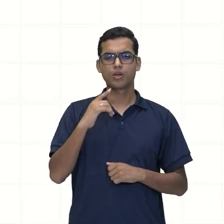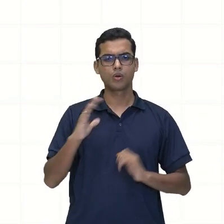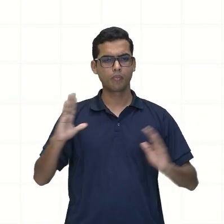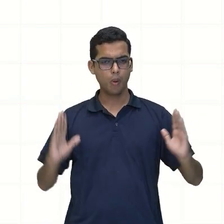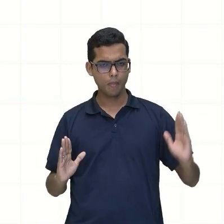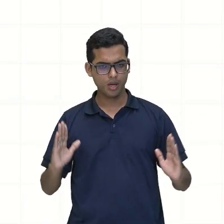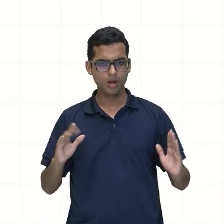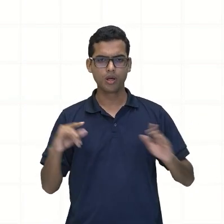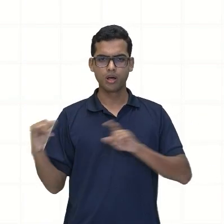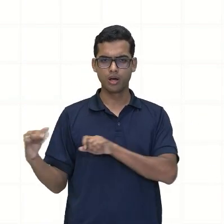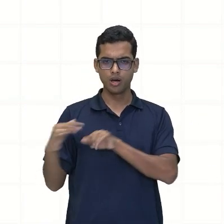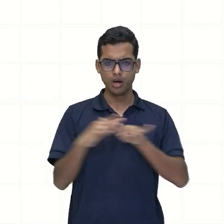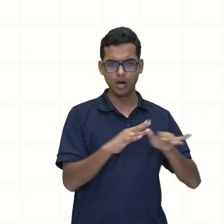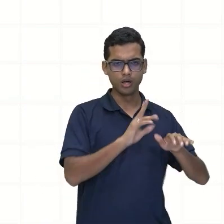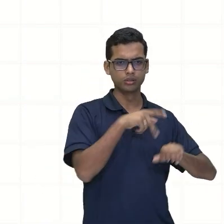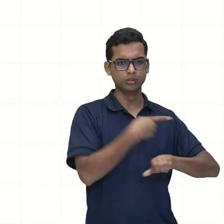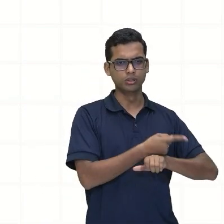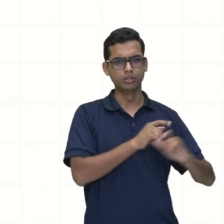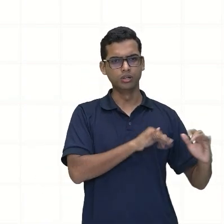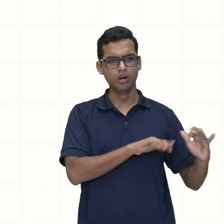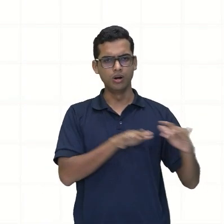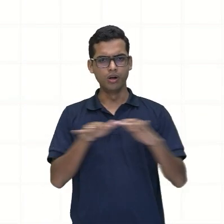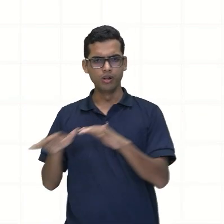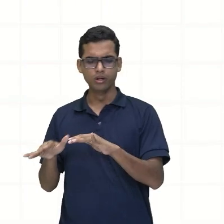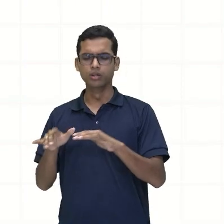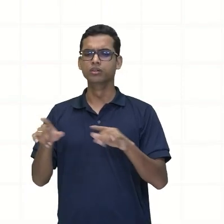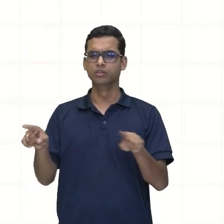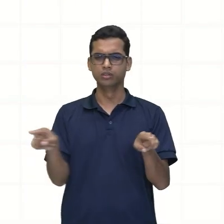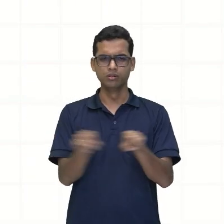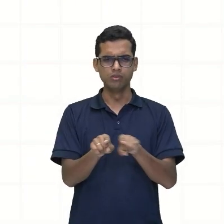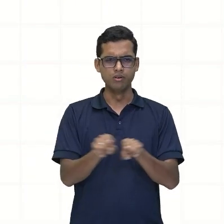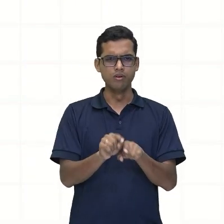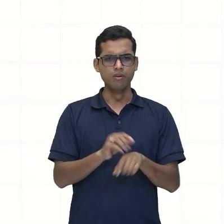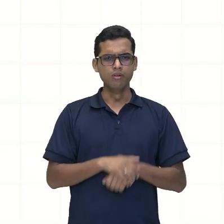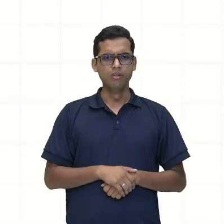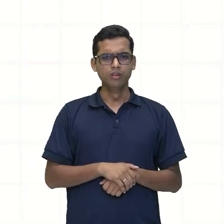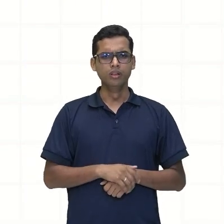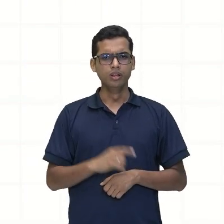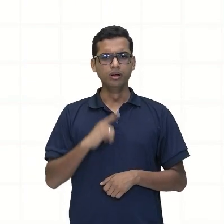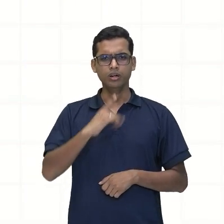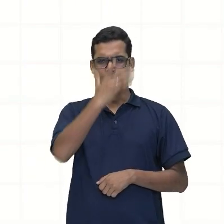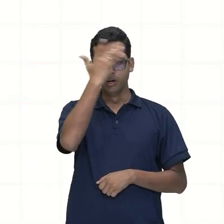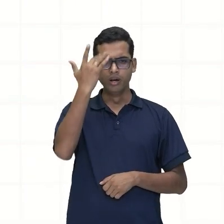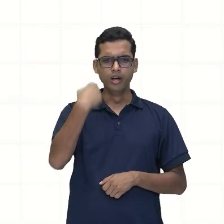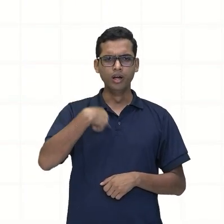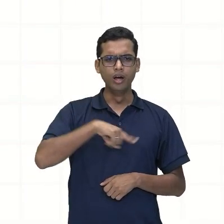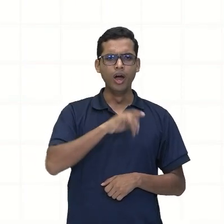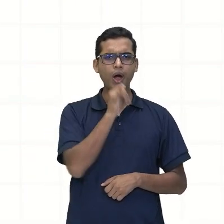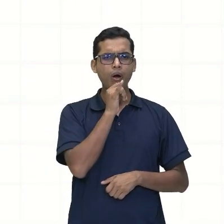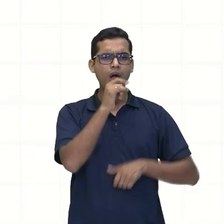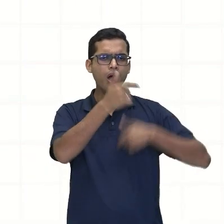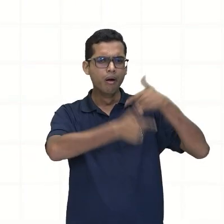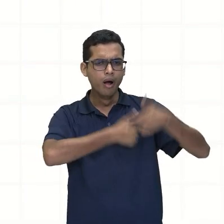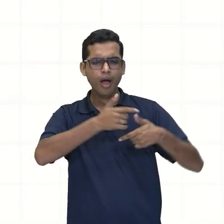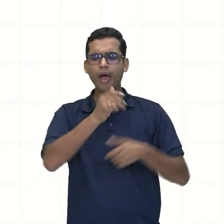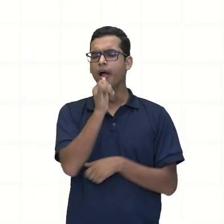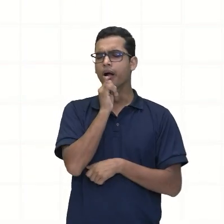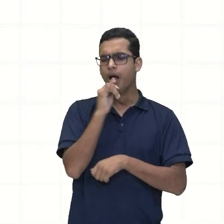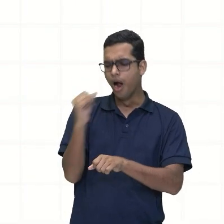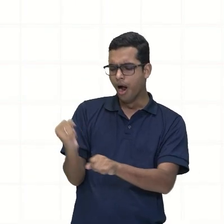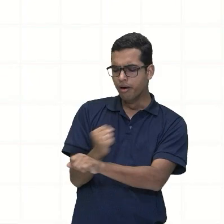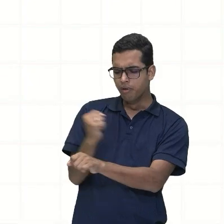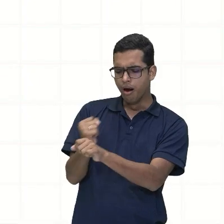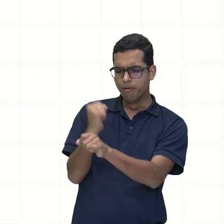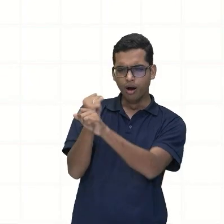de indivíduos para a localidade onde há trabalho durante um tempo determinado. Vai construir ali,